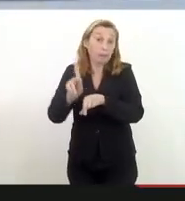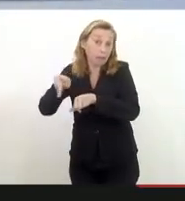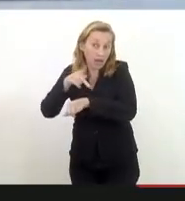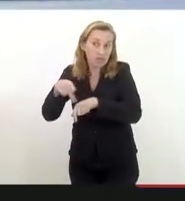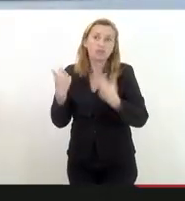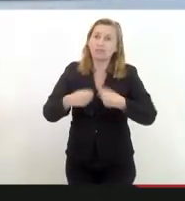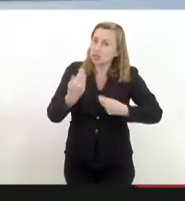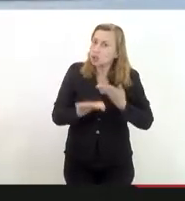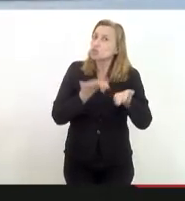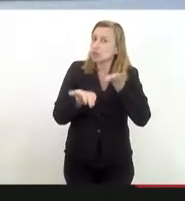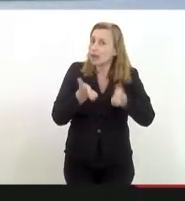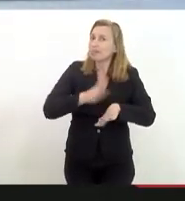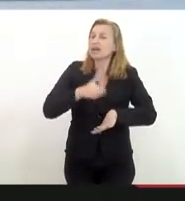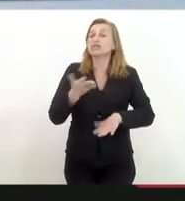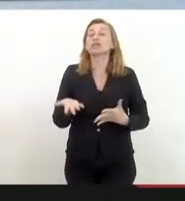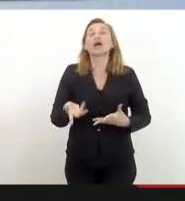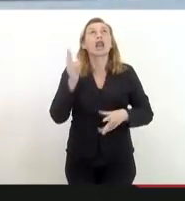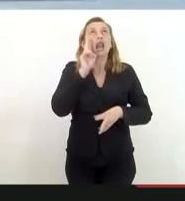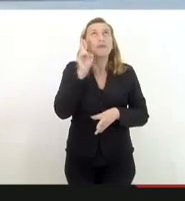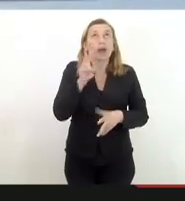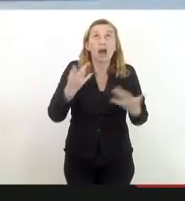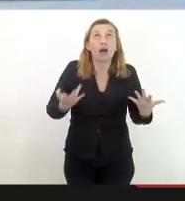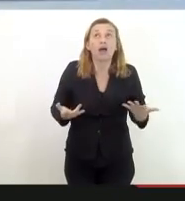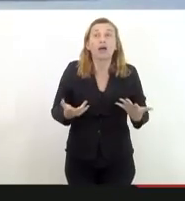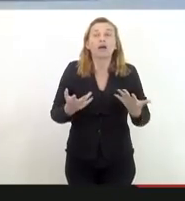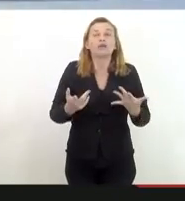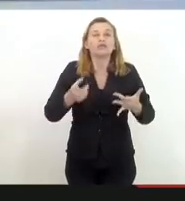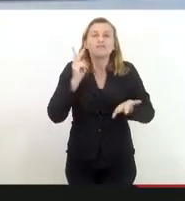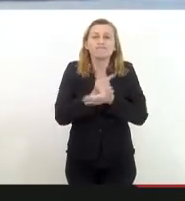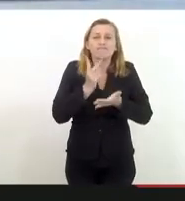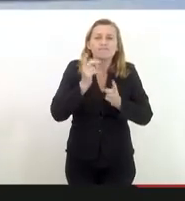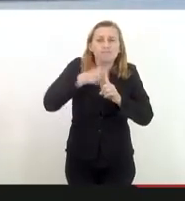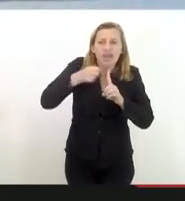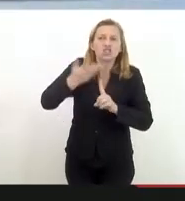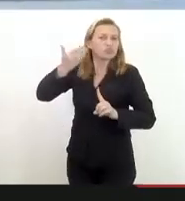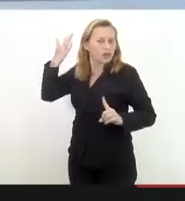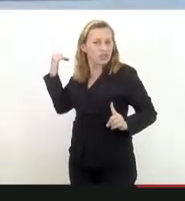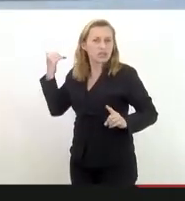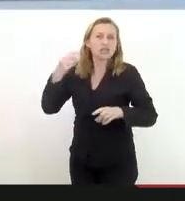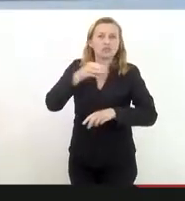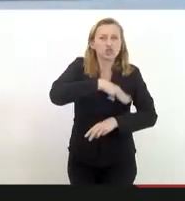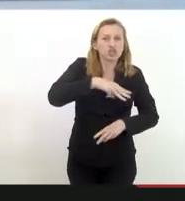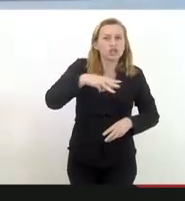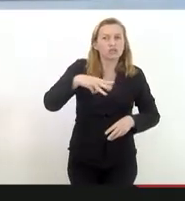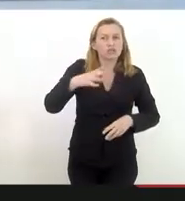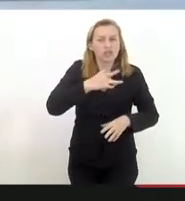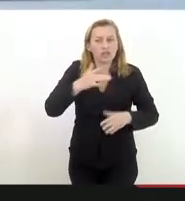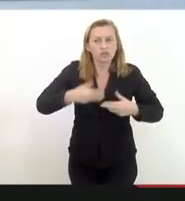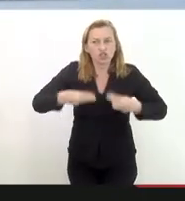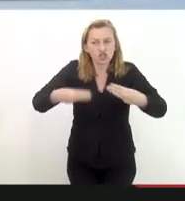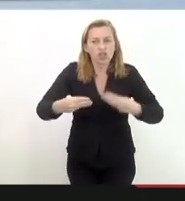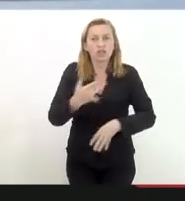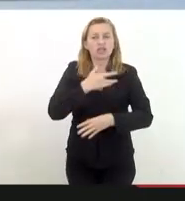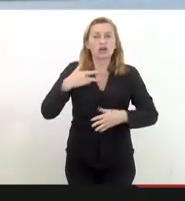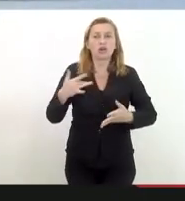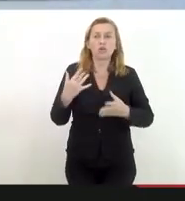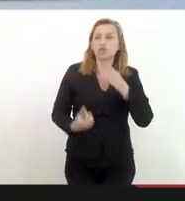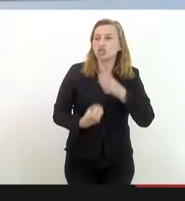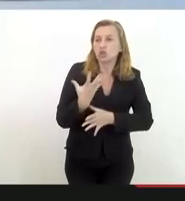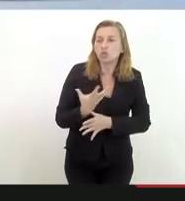precisa cuidar disso. Lembrar que, mês passado, o Ministério da Saúde lançou uma